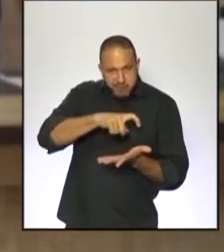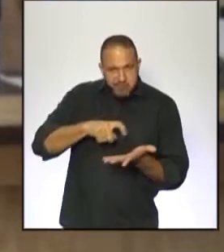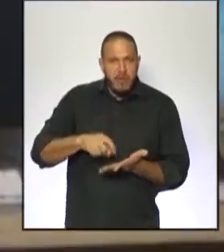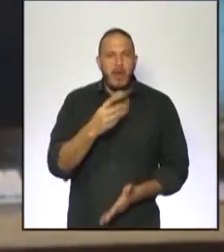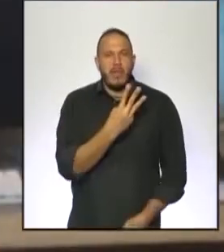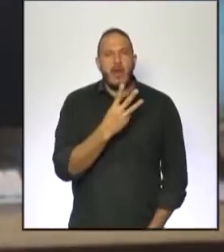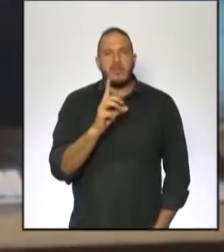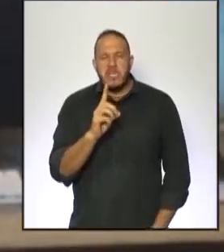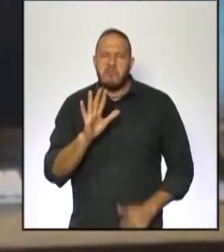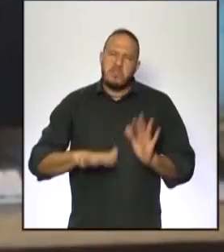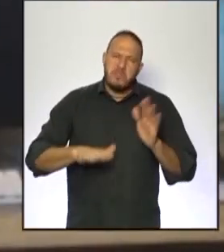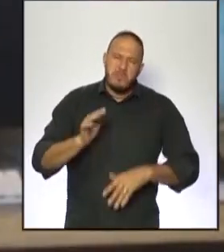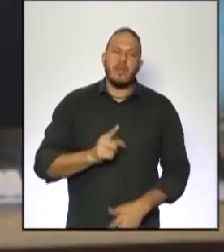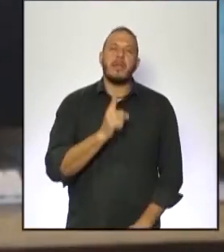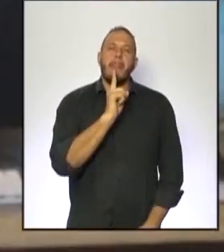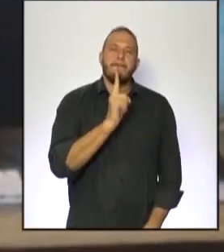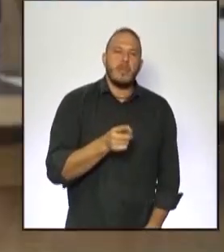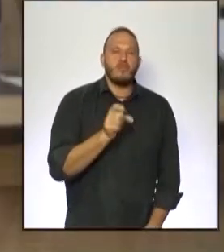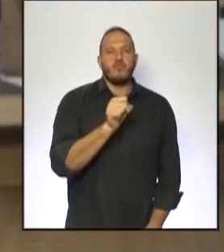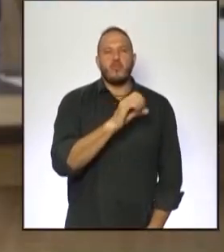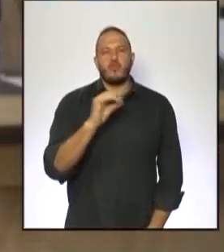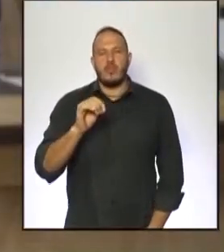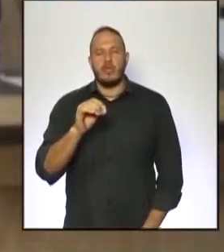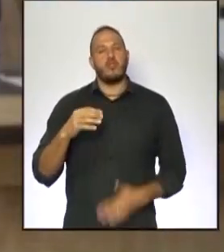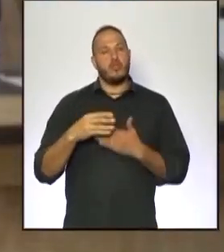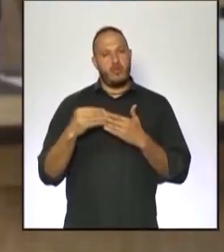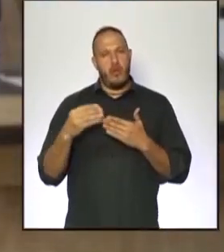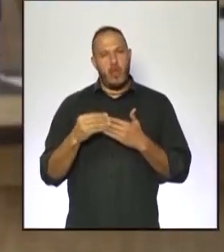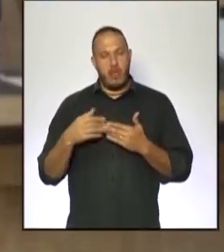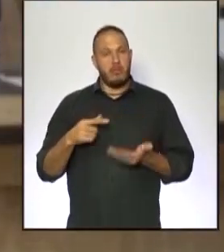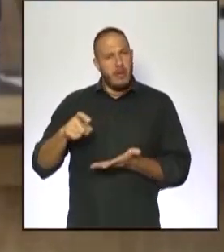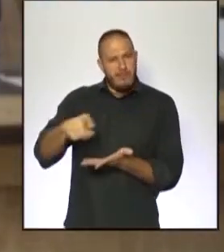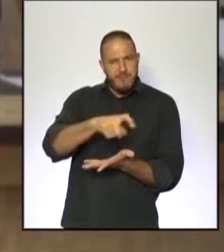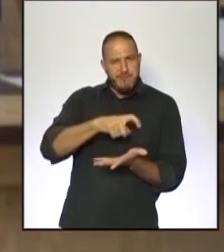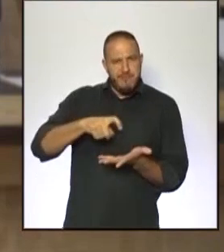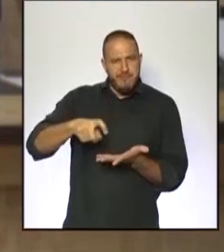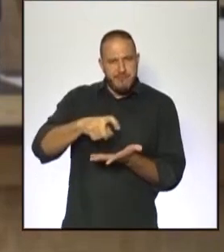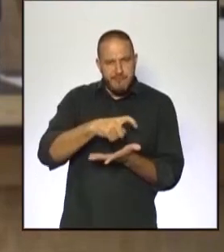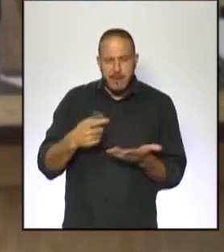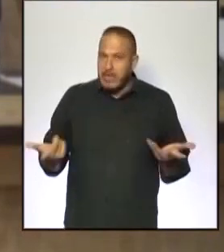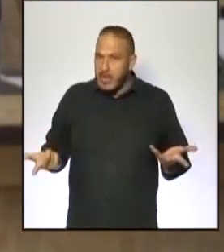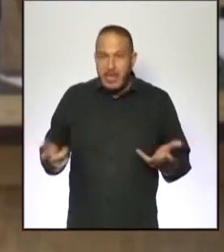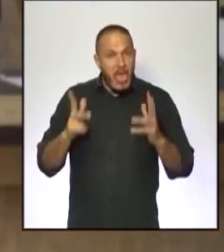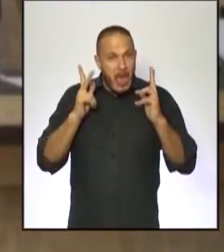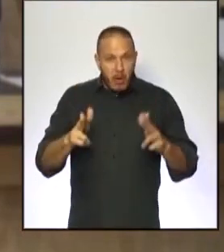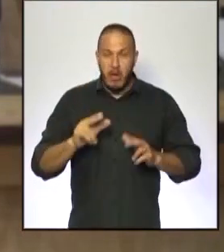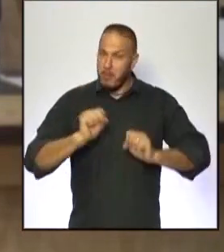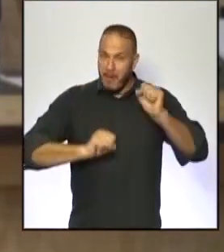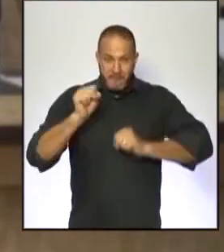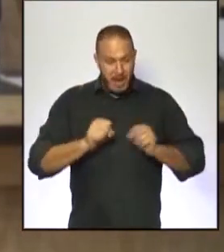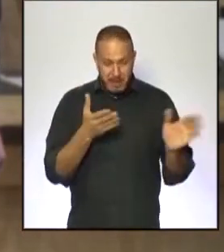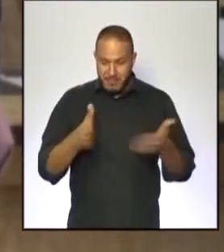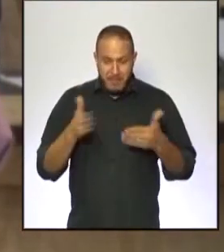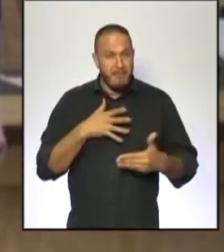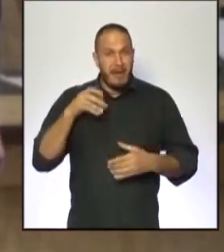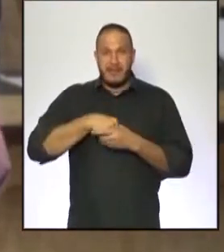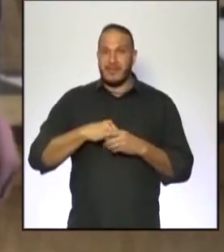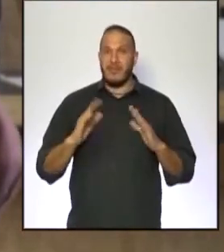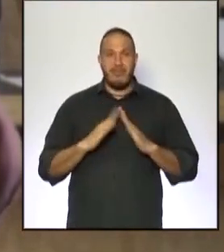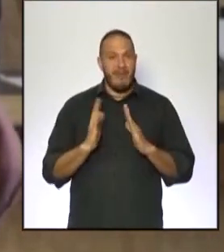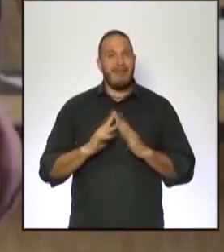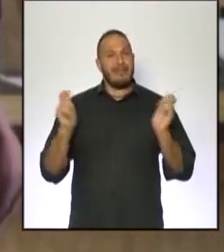em torno de $1.800. Como impressora 3D, você tem uma fábrica em casa que